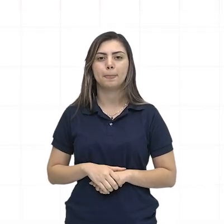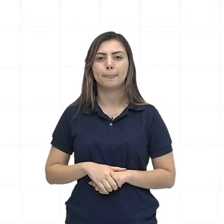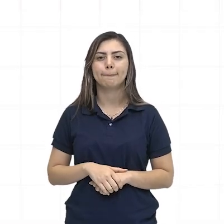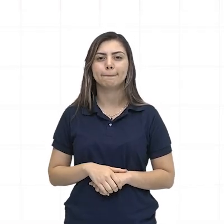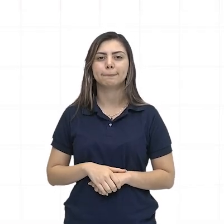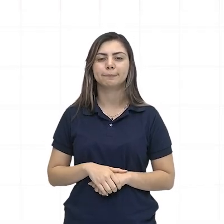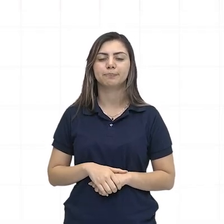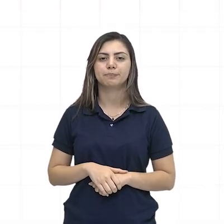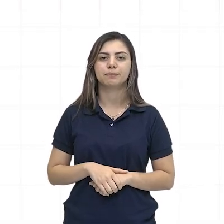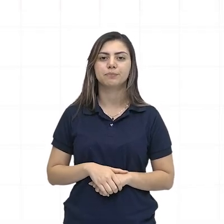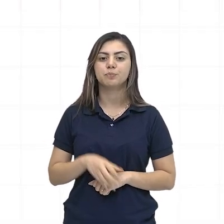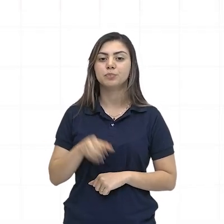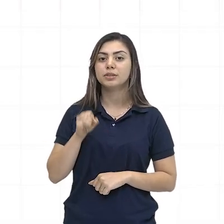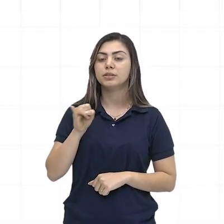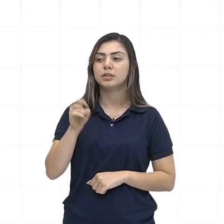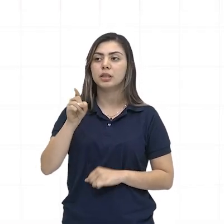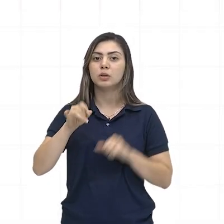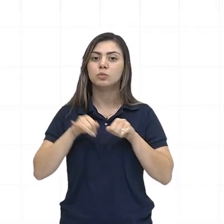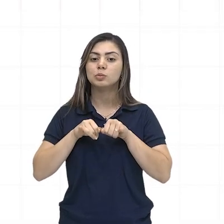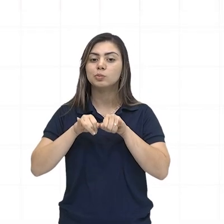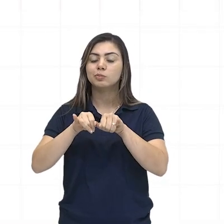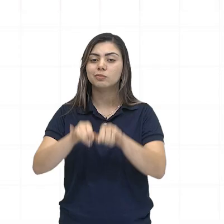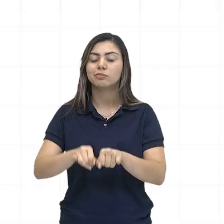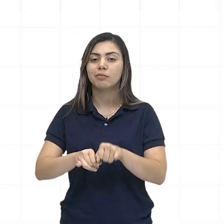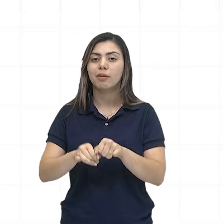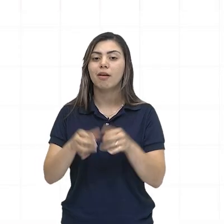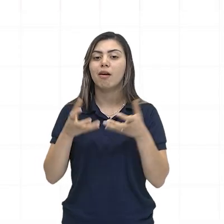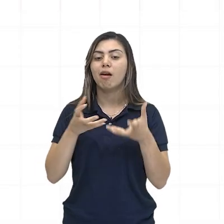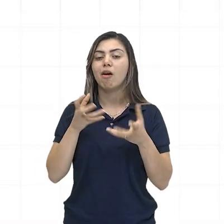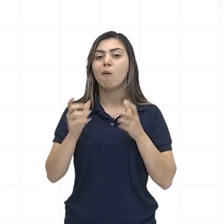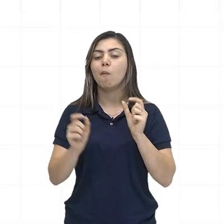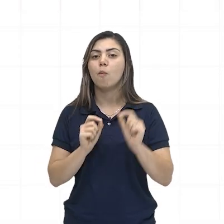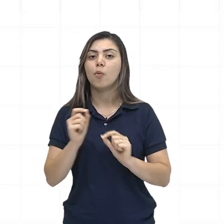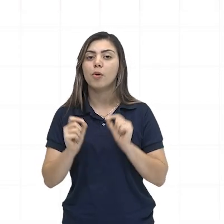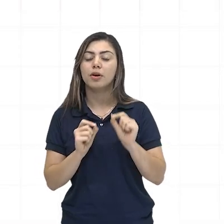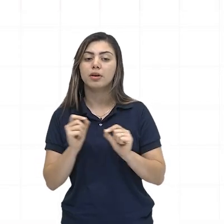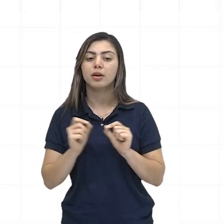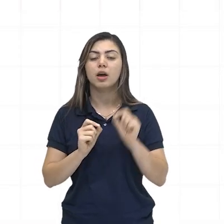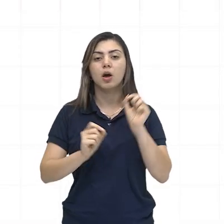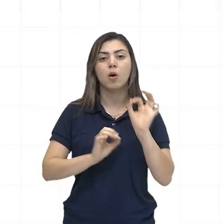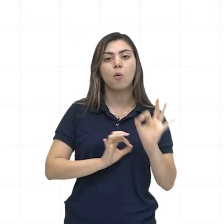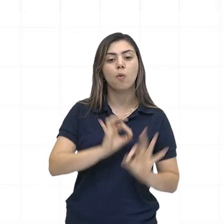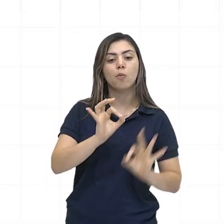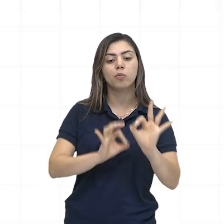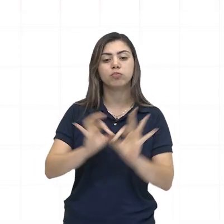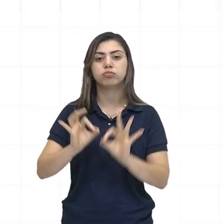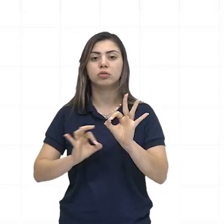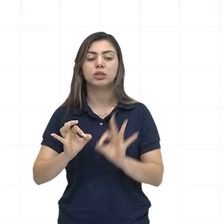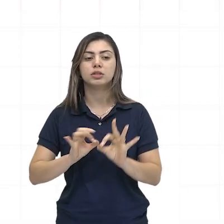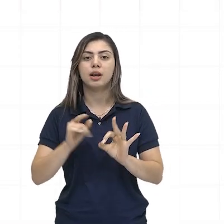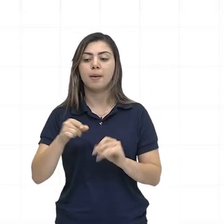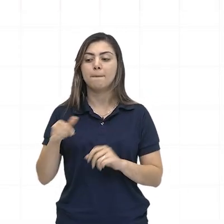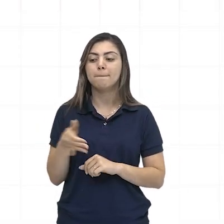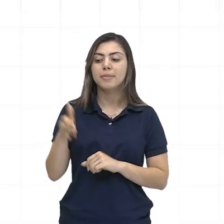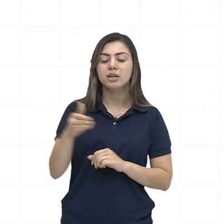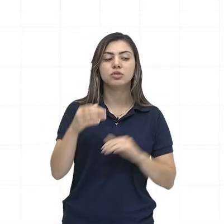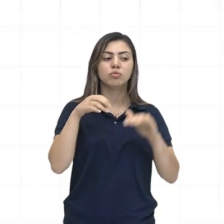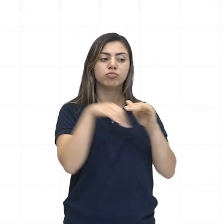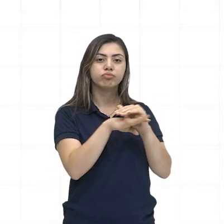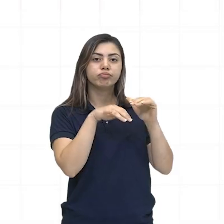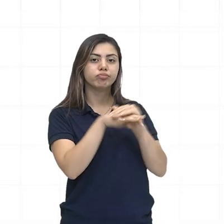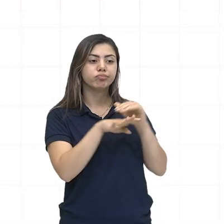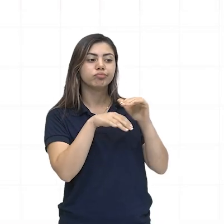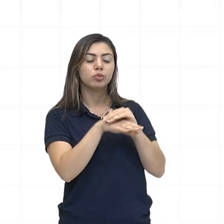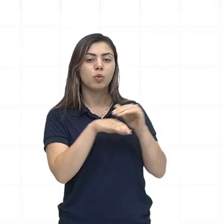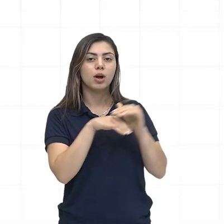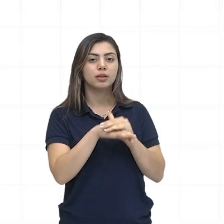que um supermercado deseja fazer, né, já um estoque, né, para